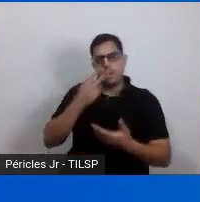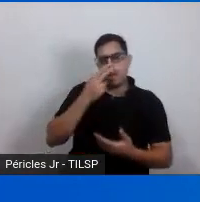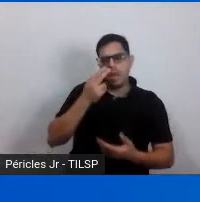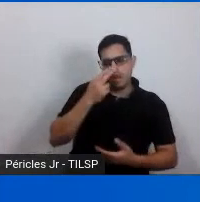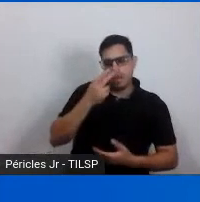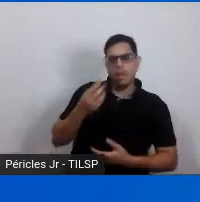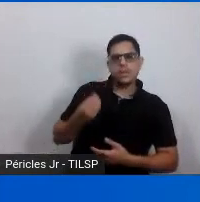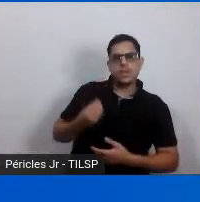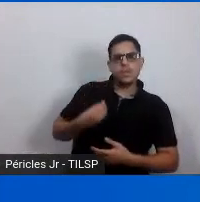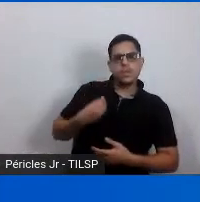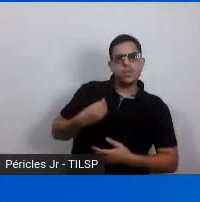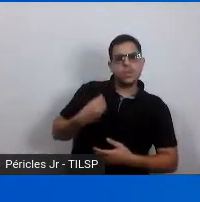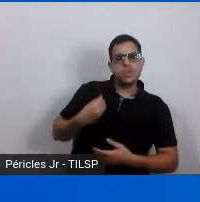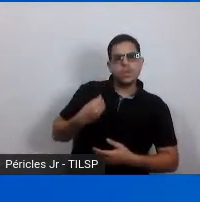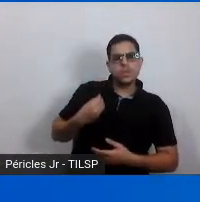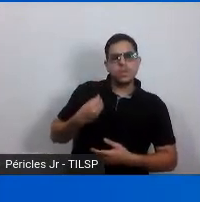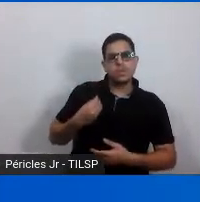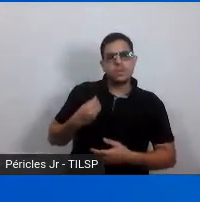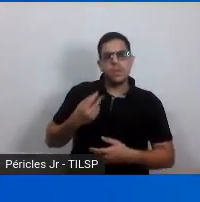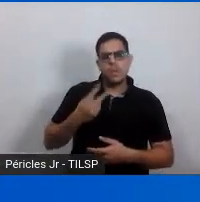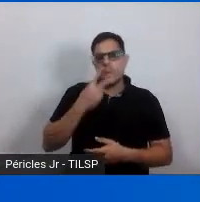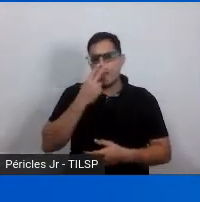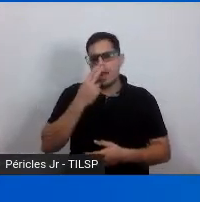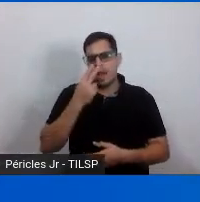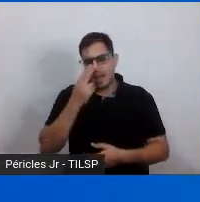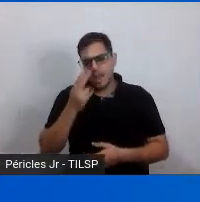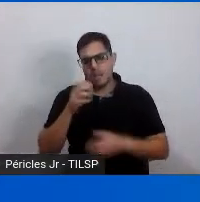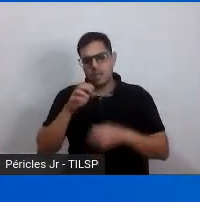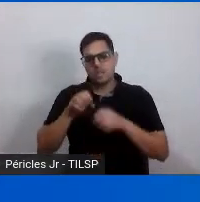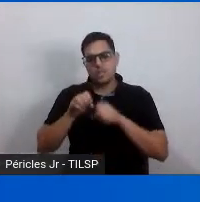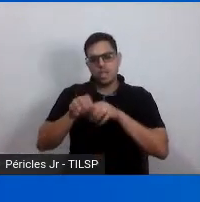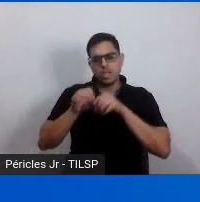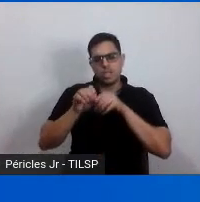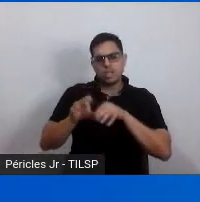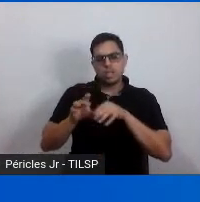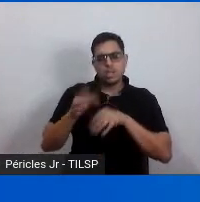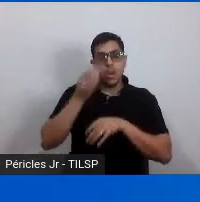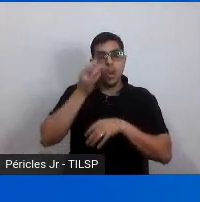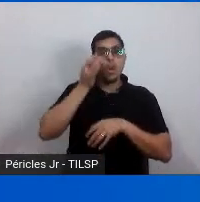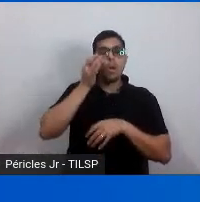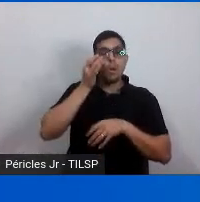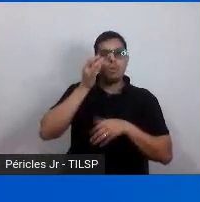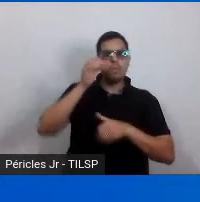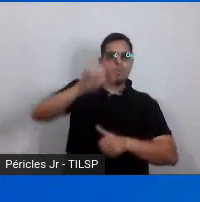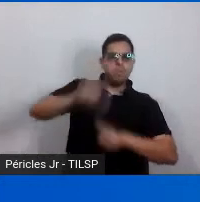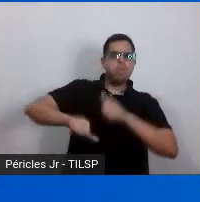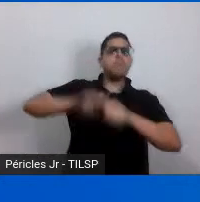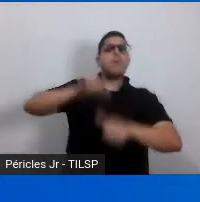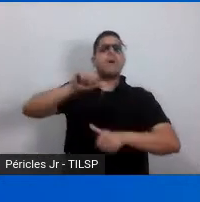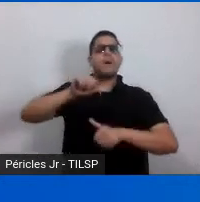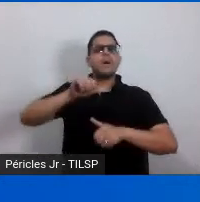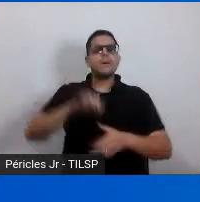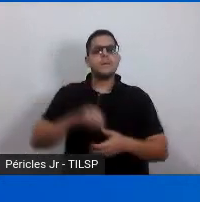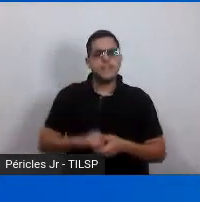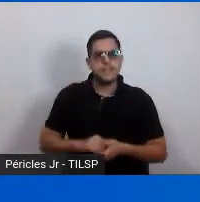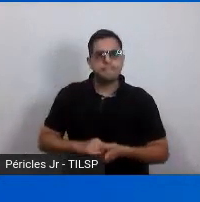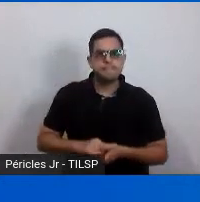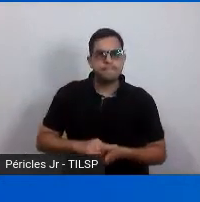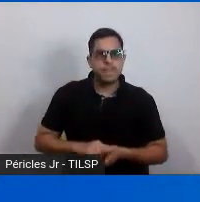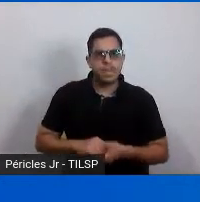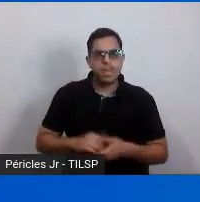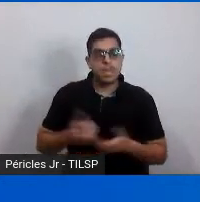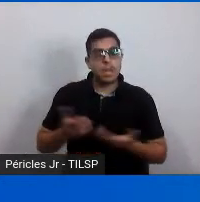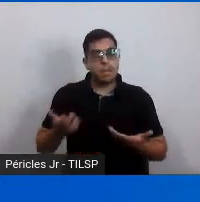a ter uma experiência transformadora de agora para frente onde ela passa a entender mais concretamente as